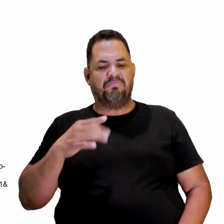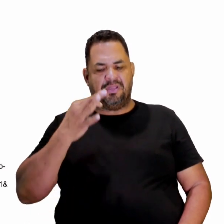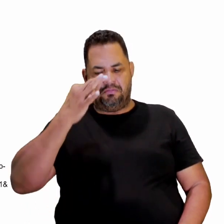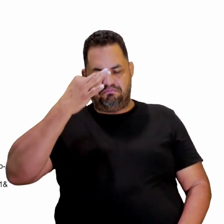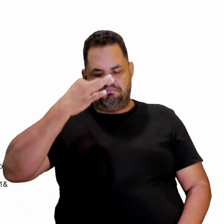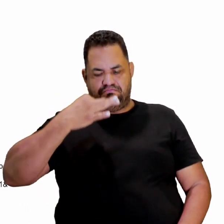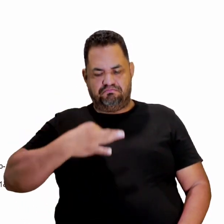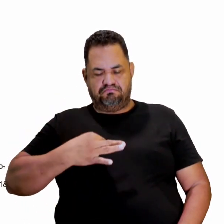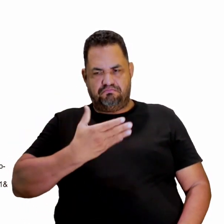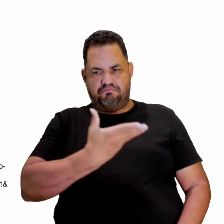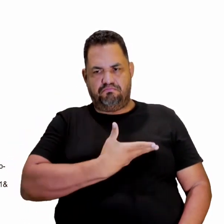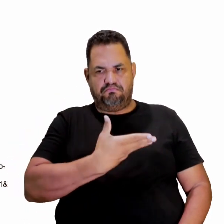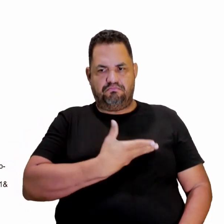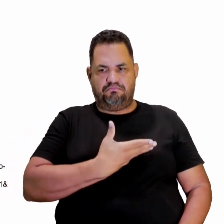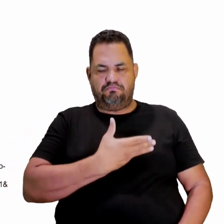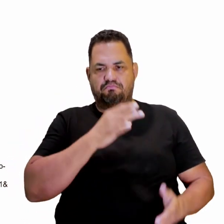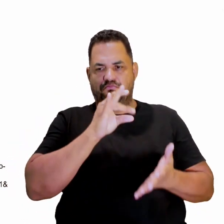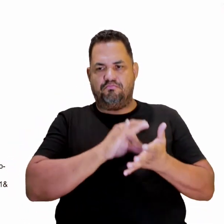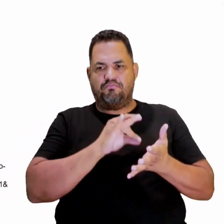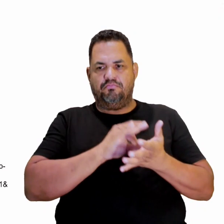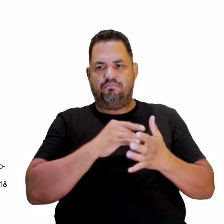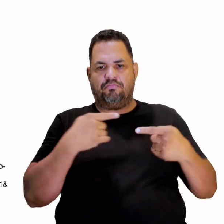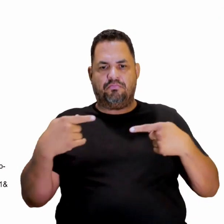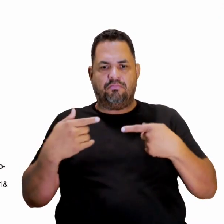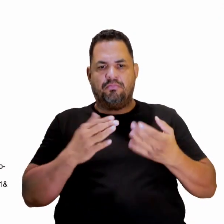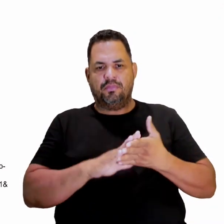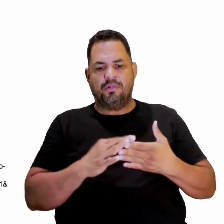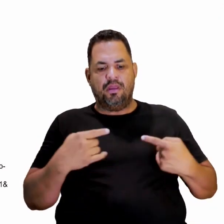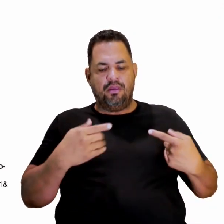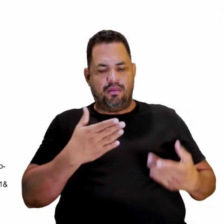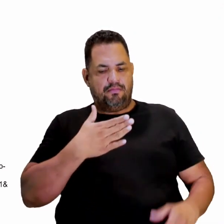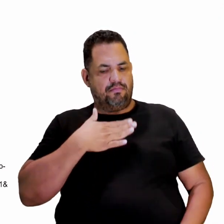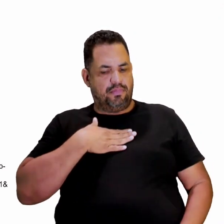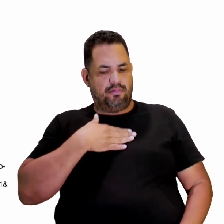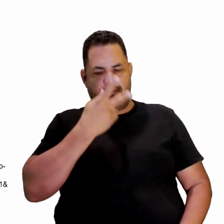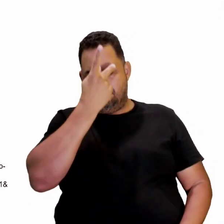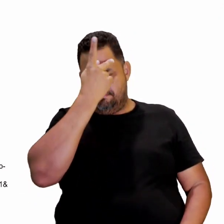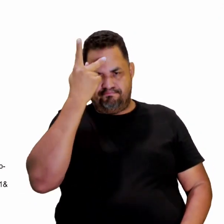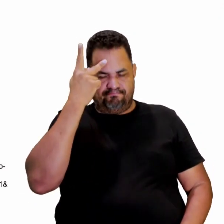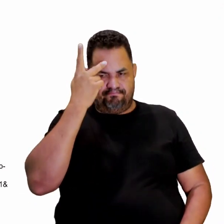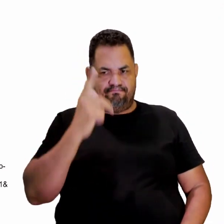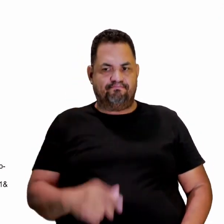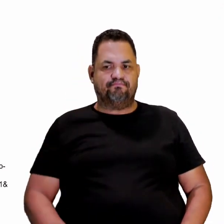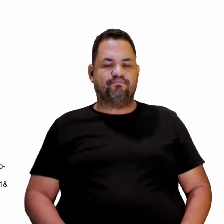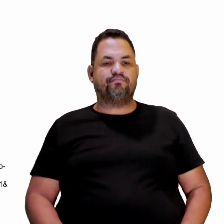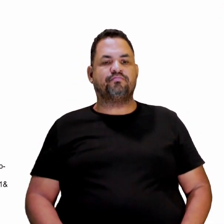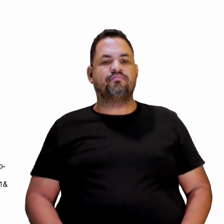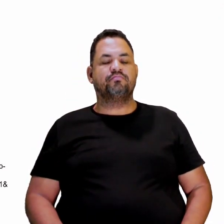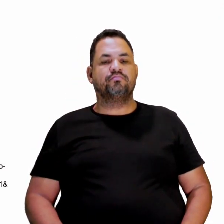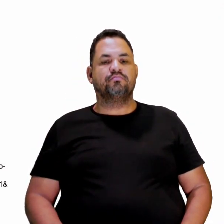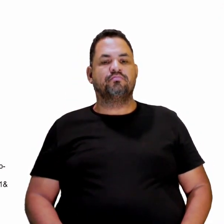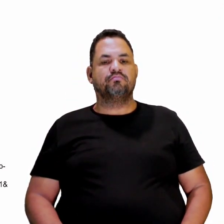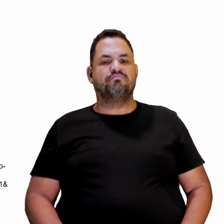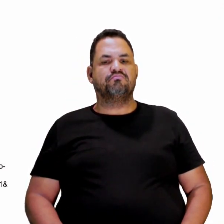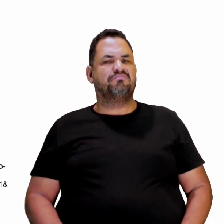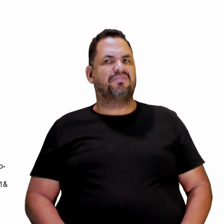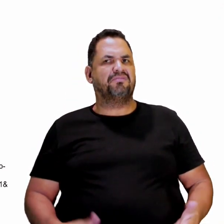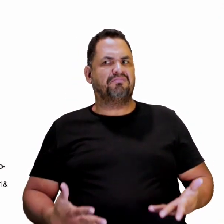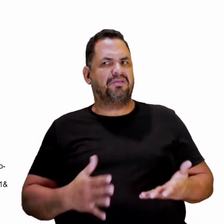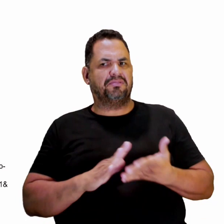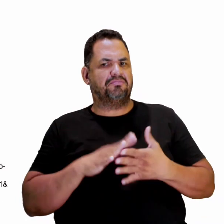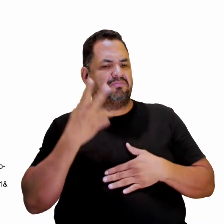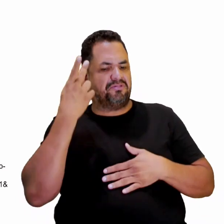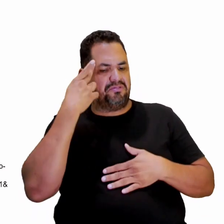postura de um amigo de verdade em relação a mim, I wasn't surprised. Eu não fiquei